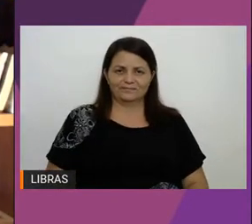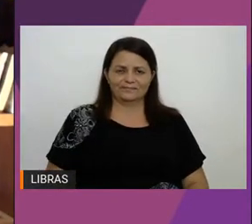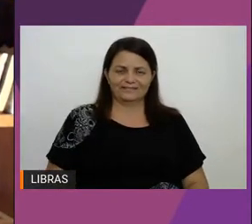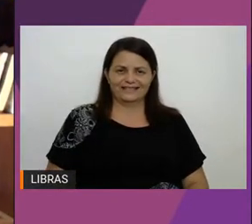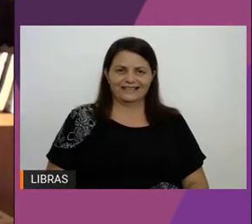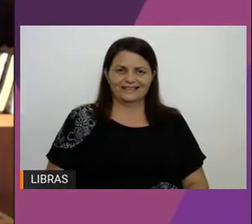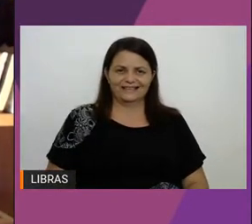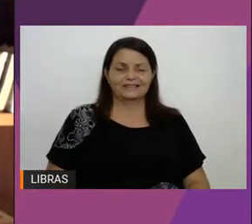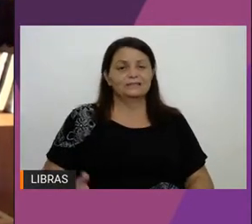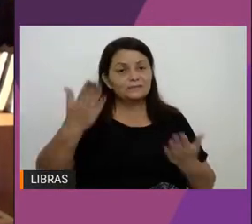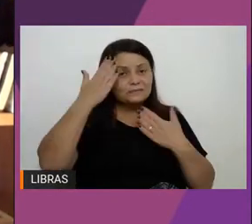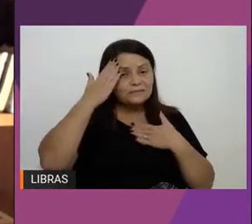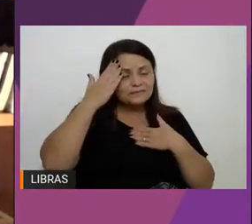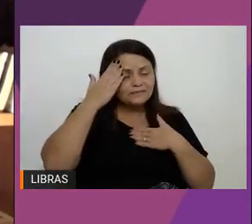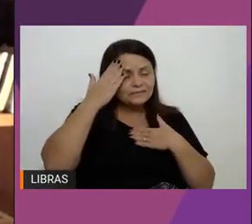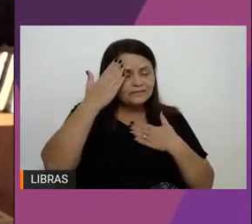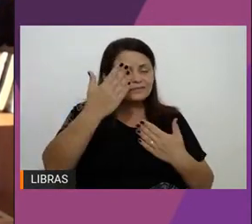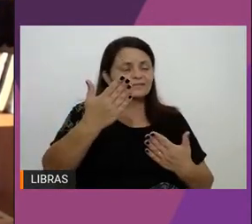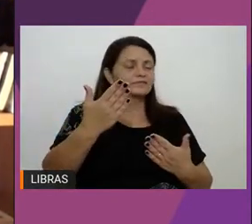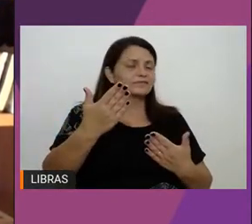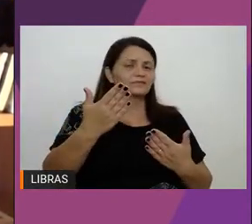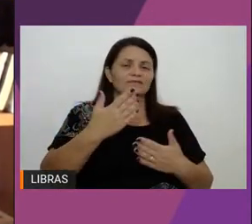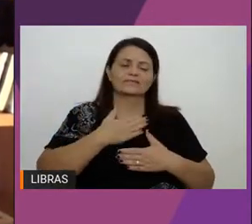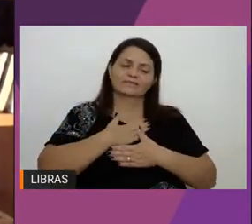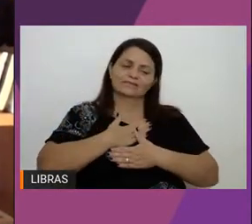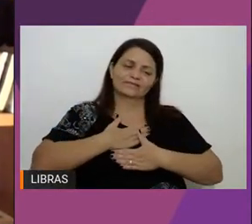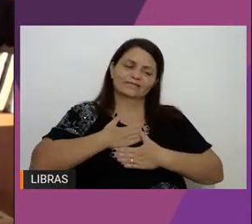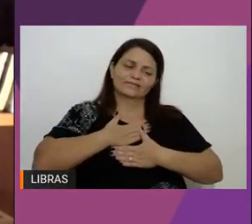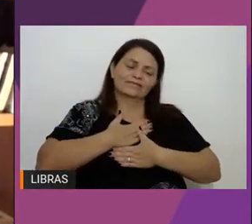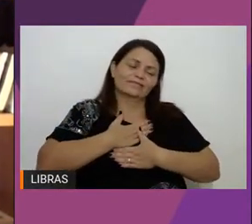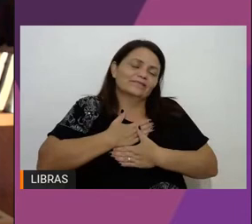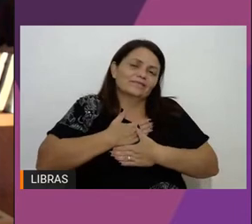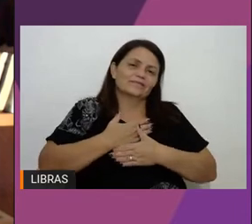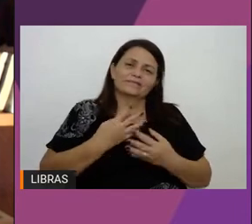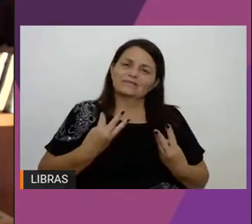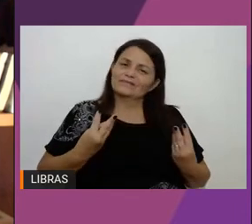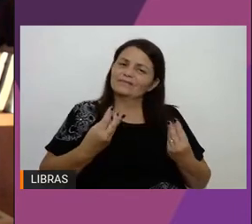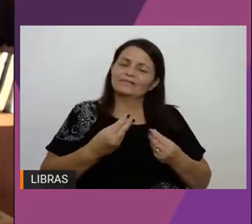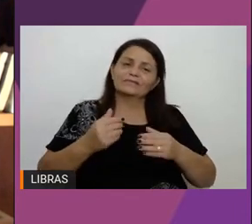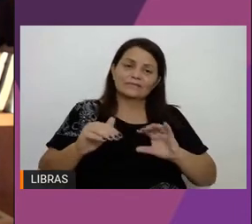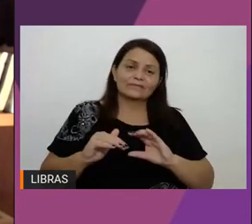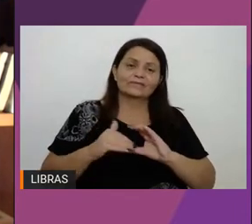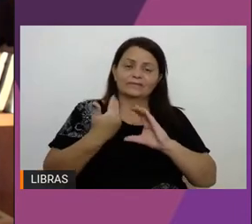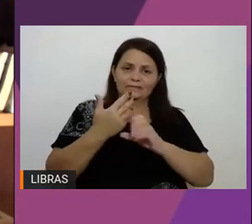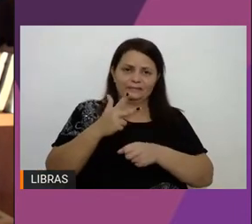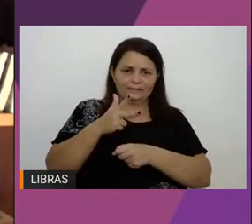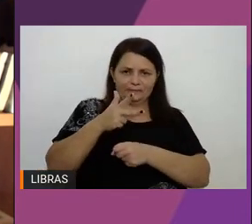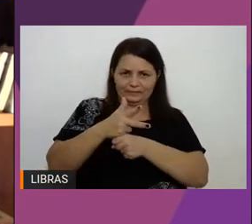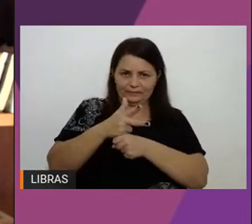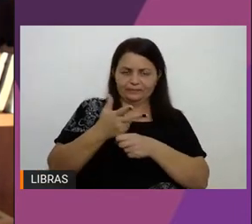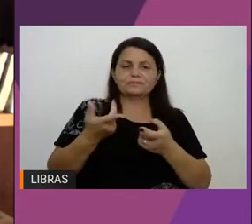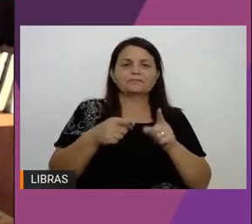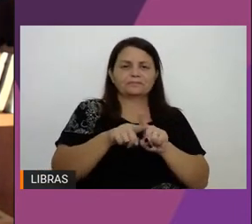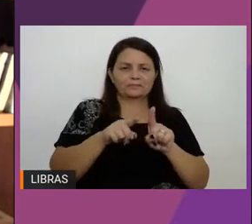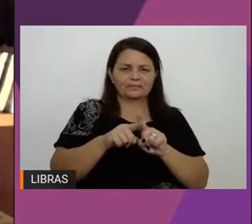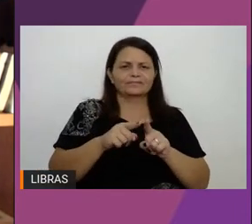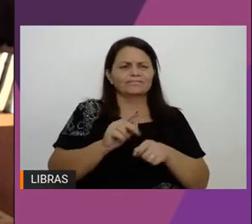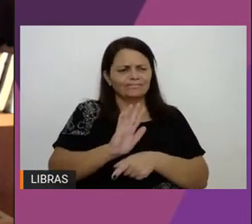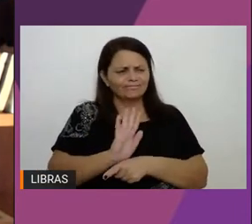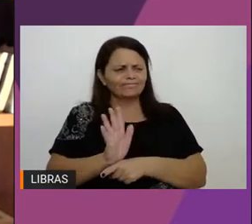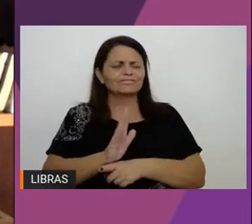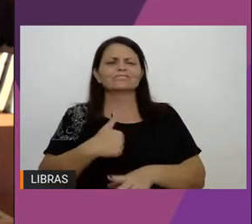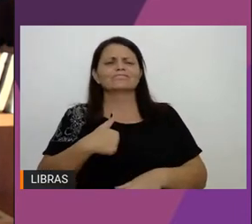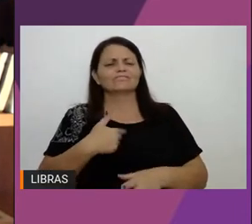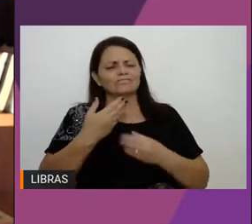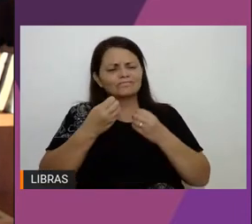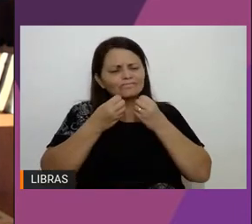e agradeço a Mariana pela gentileza de ter enviado o vídeo e recomendo